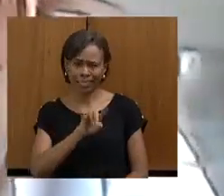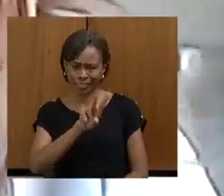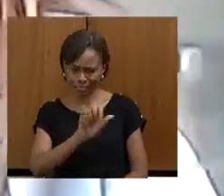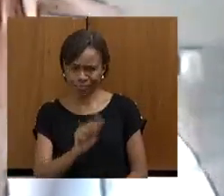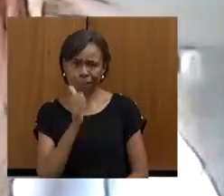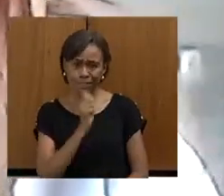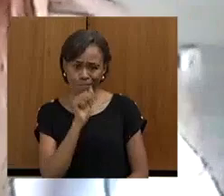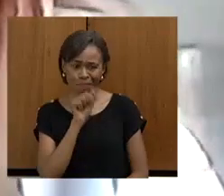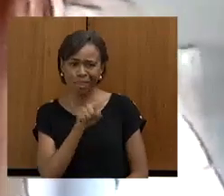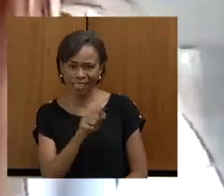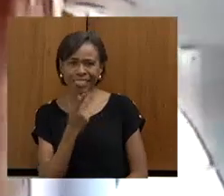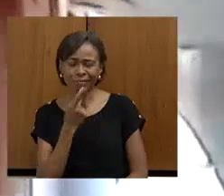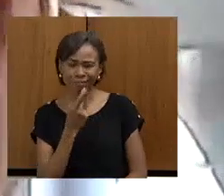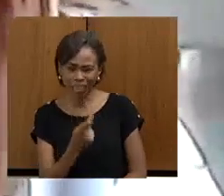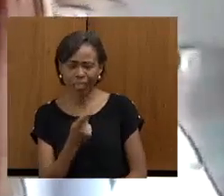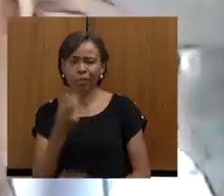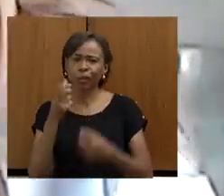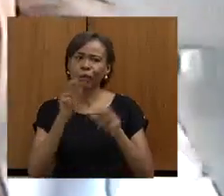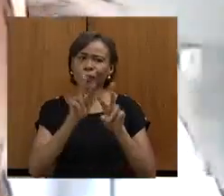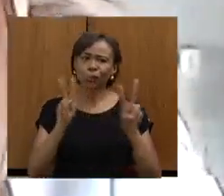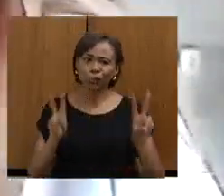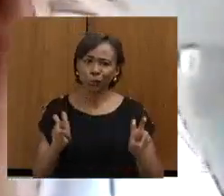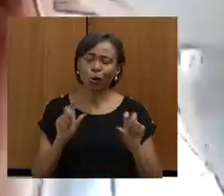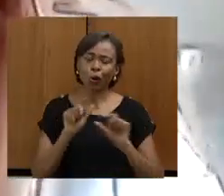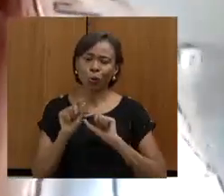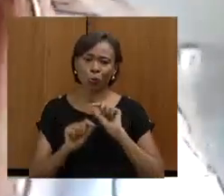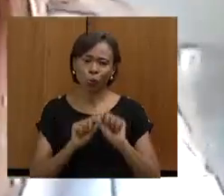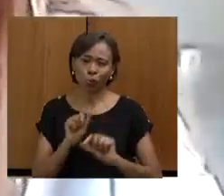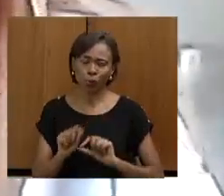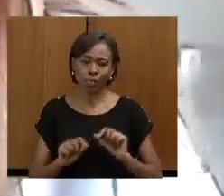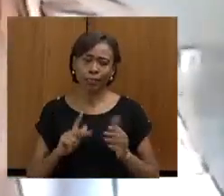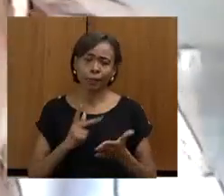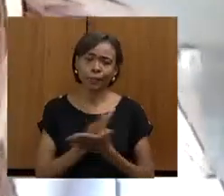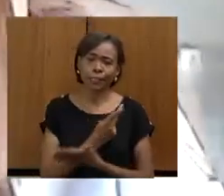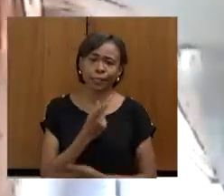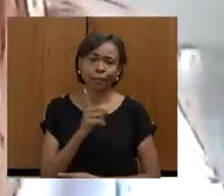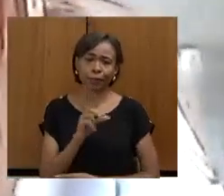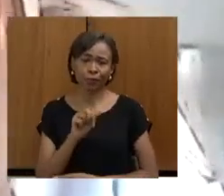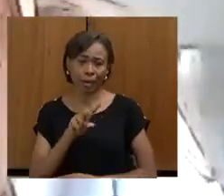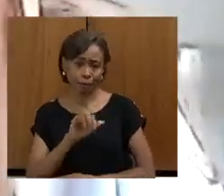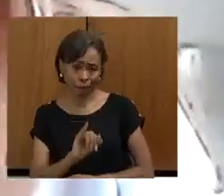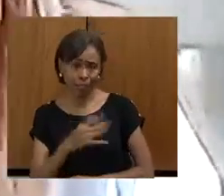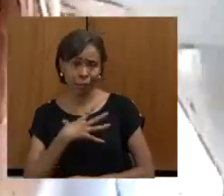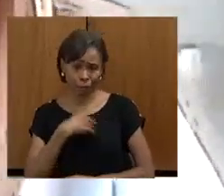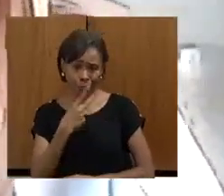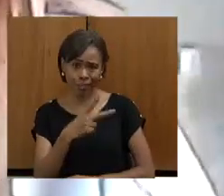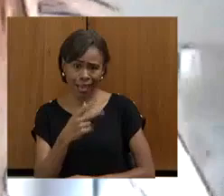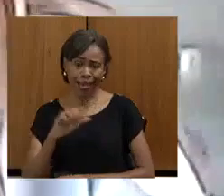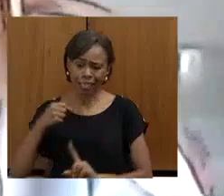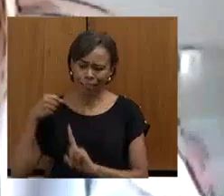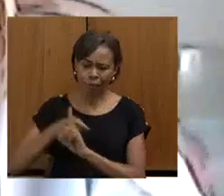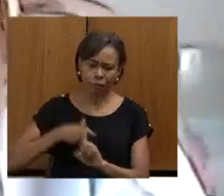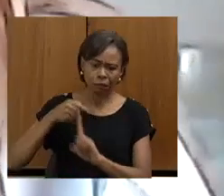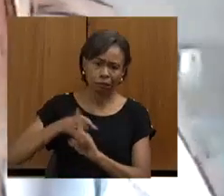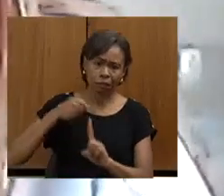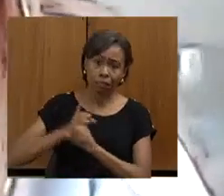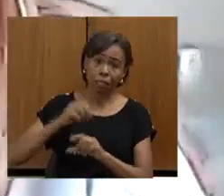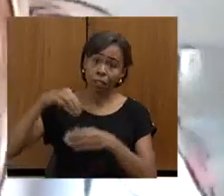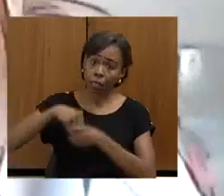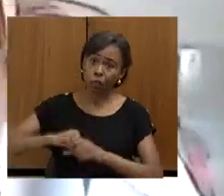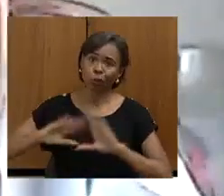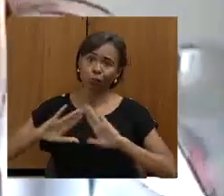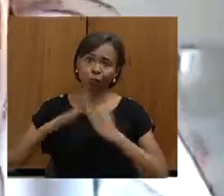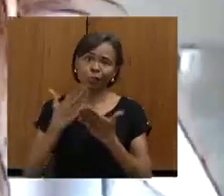falar da questão do Davi ser agredido dentro de sala de aula,